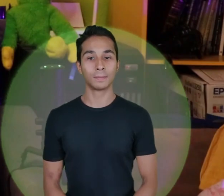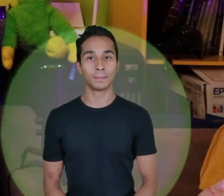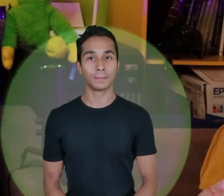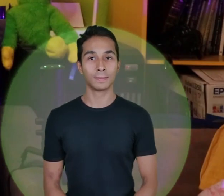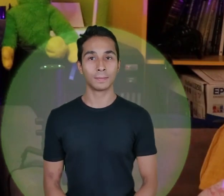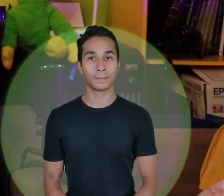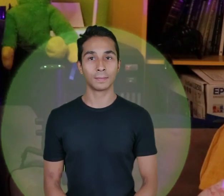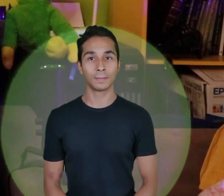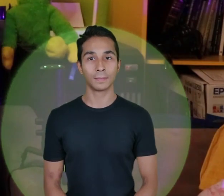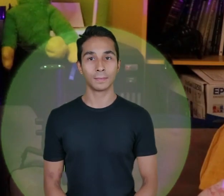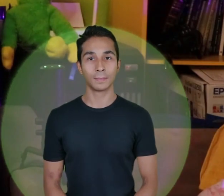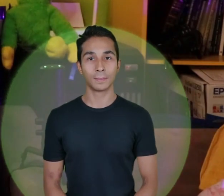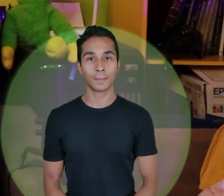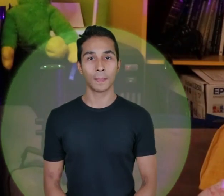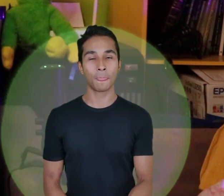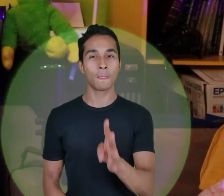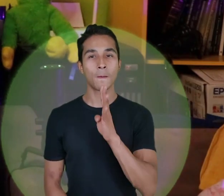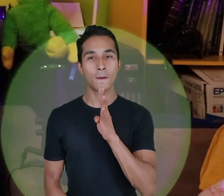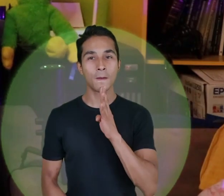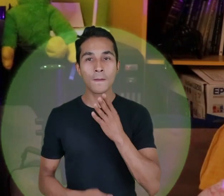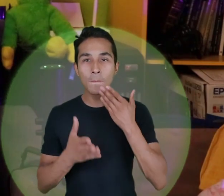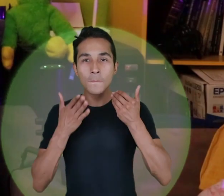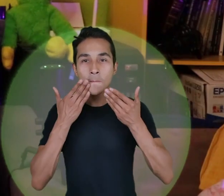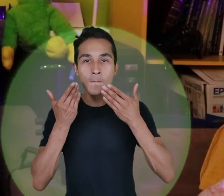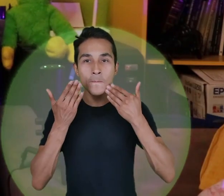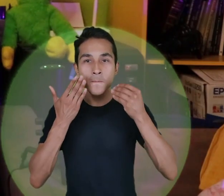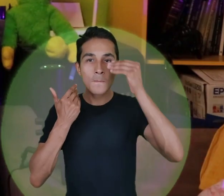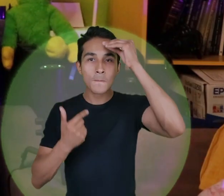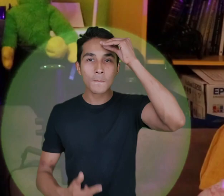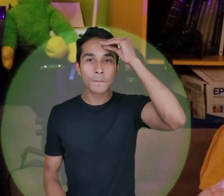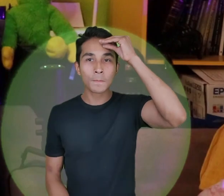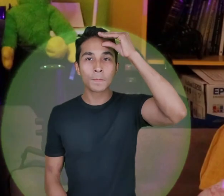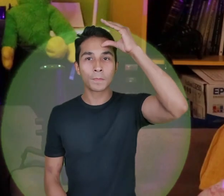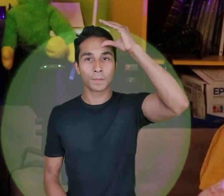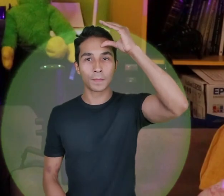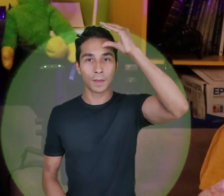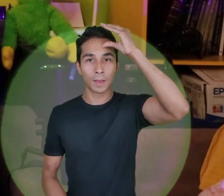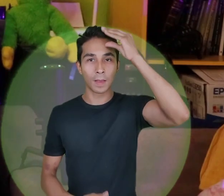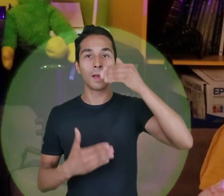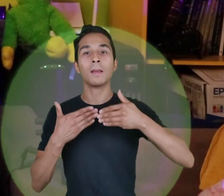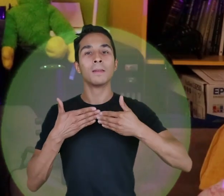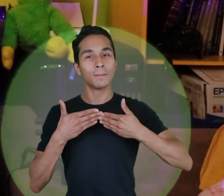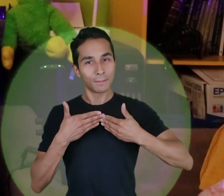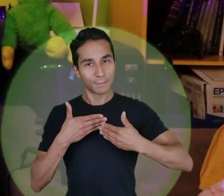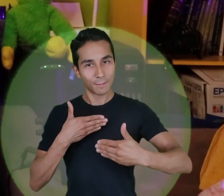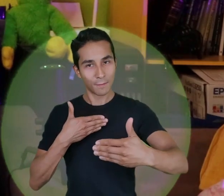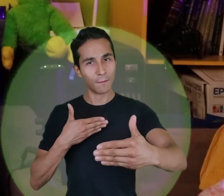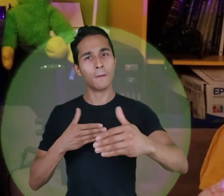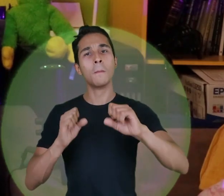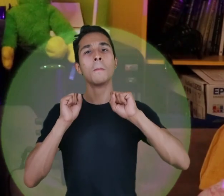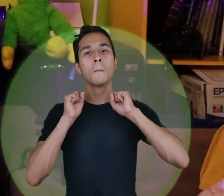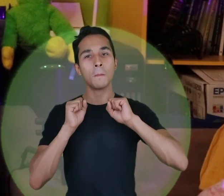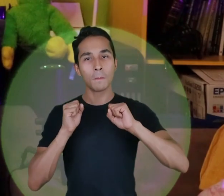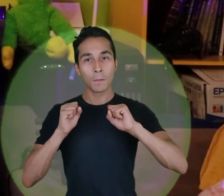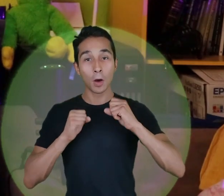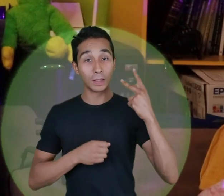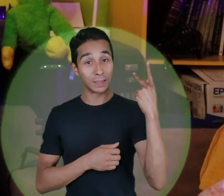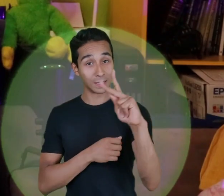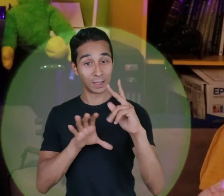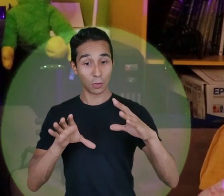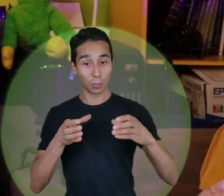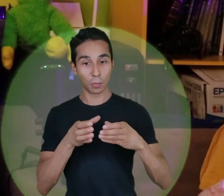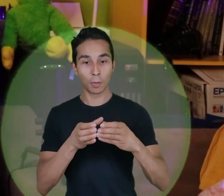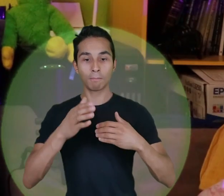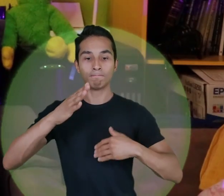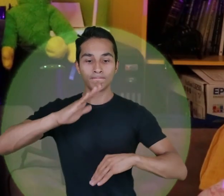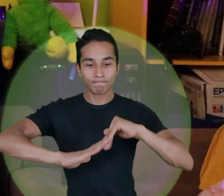Rômulo Avelar. A partir, né, desses conhecimentos, de coisas que a gente falou aqui também, você pode fazer dinâmicas